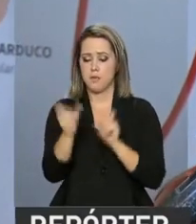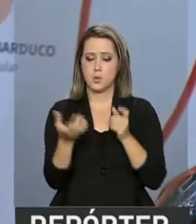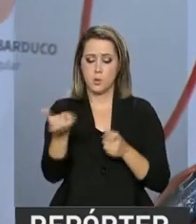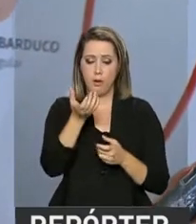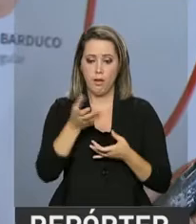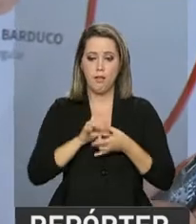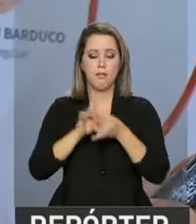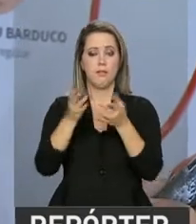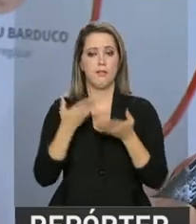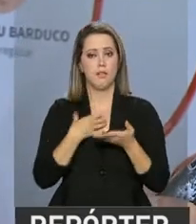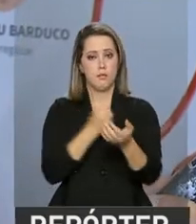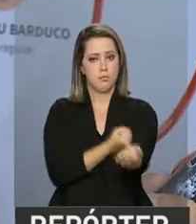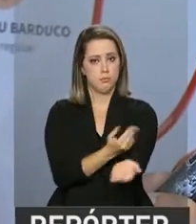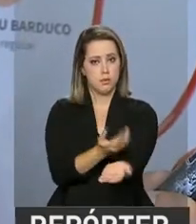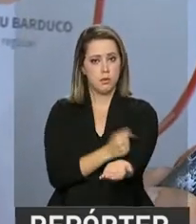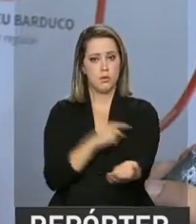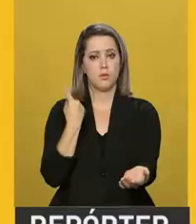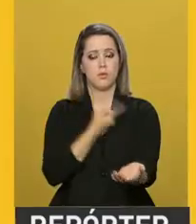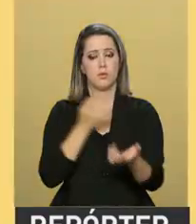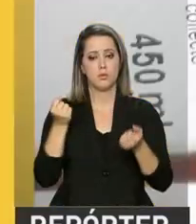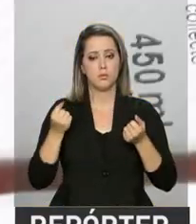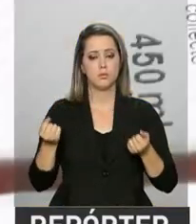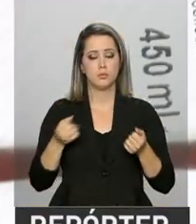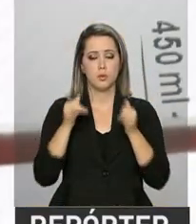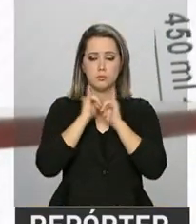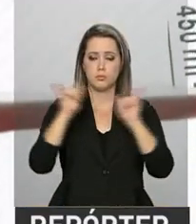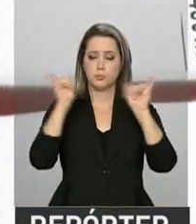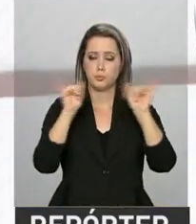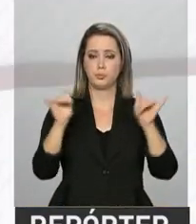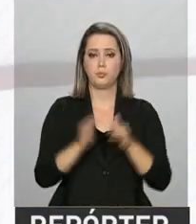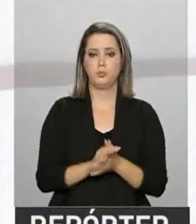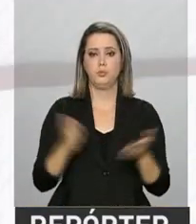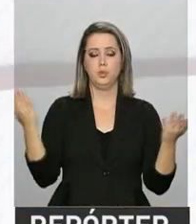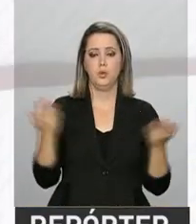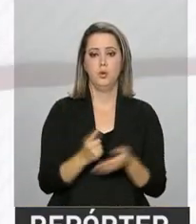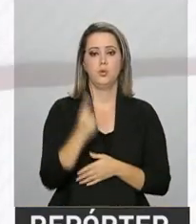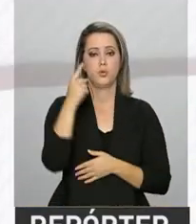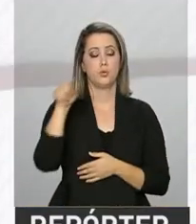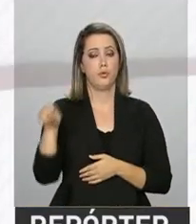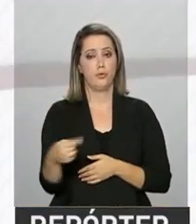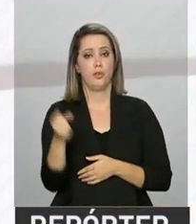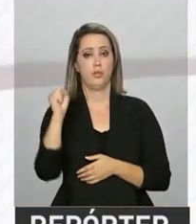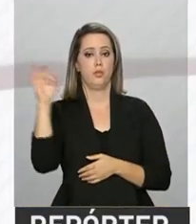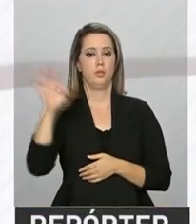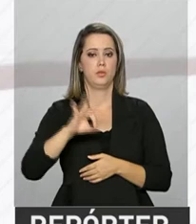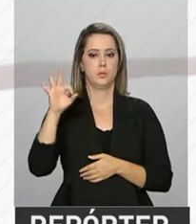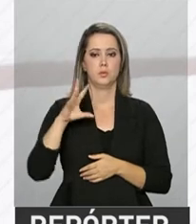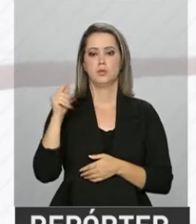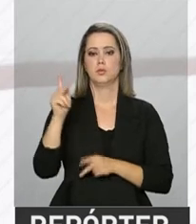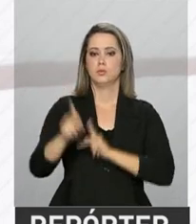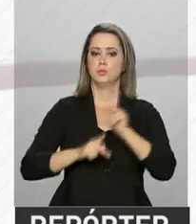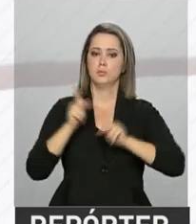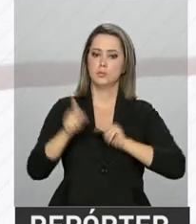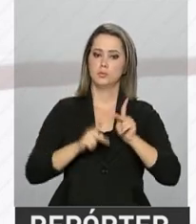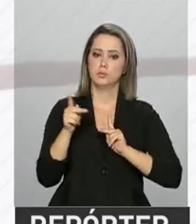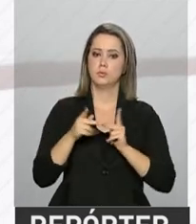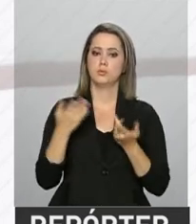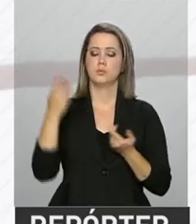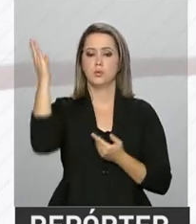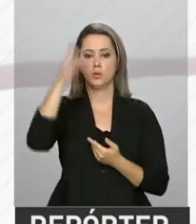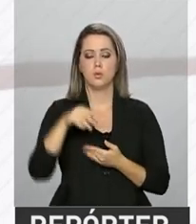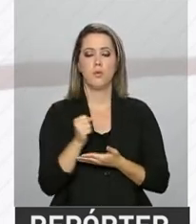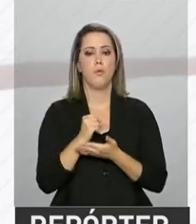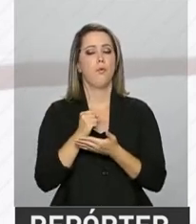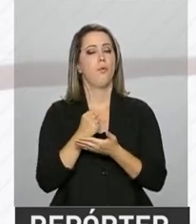estimular e por isso estamos aqui na sua campanha atualmente cerca de 1,8 por cento da população brasileira é